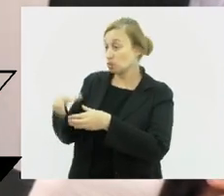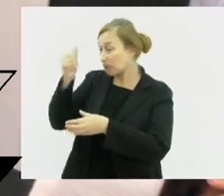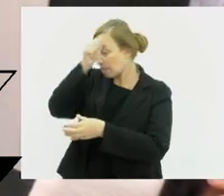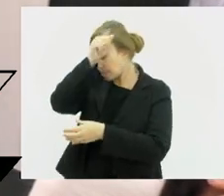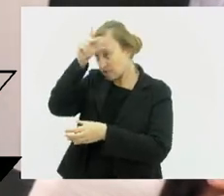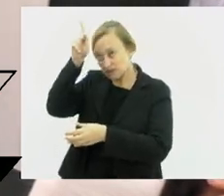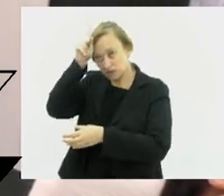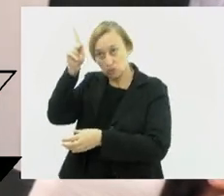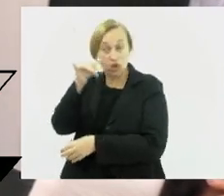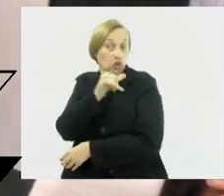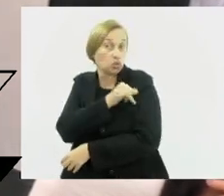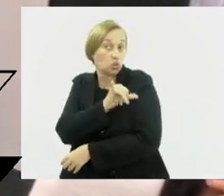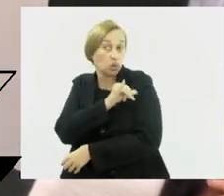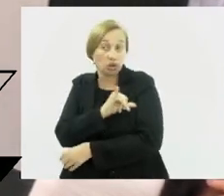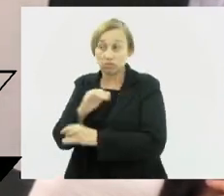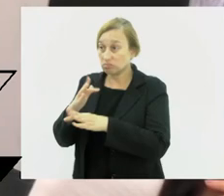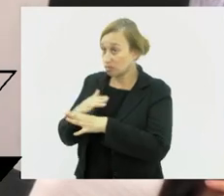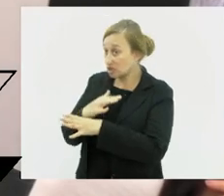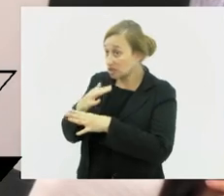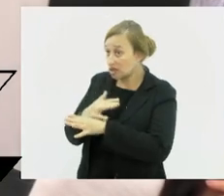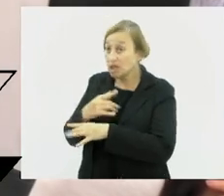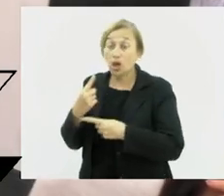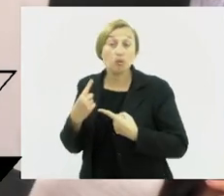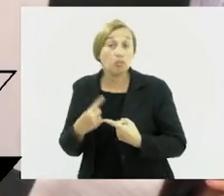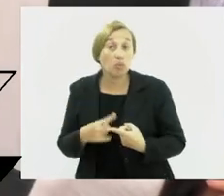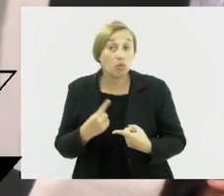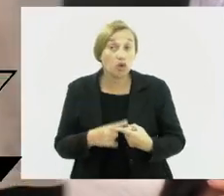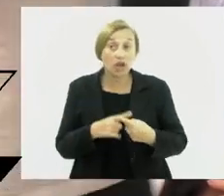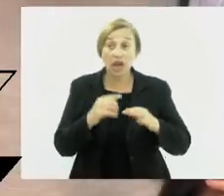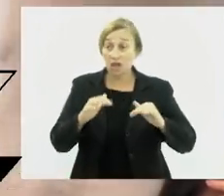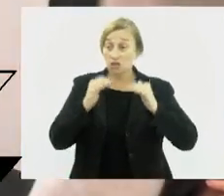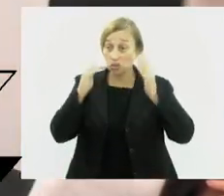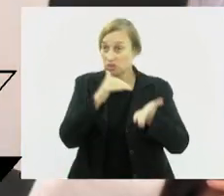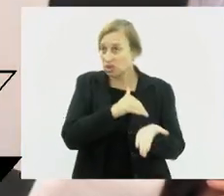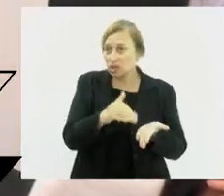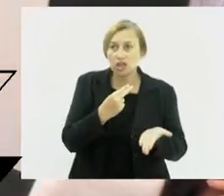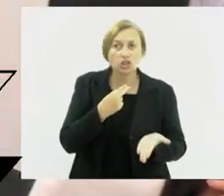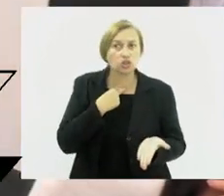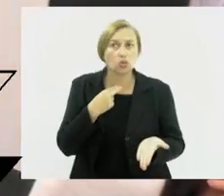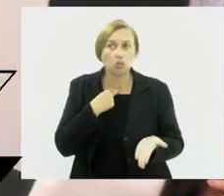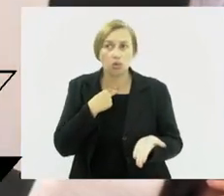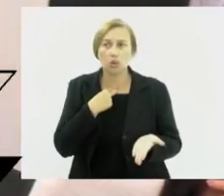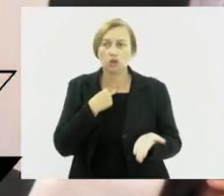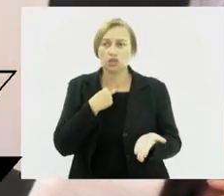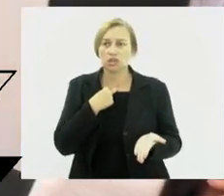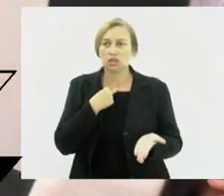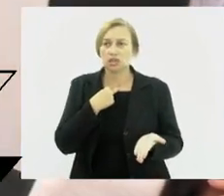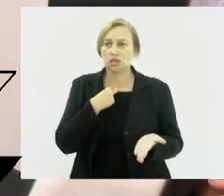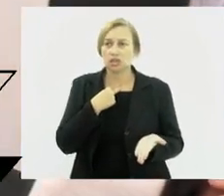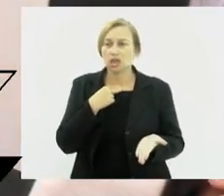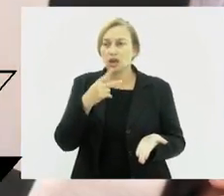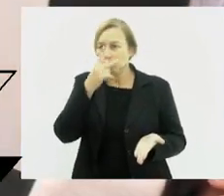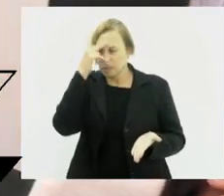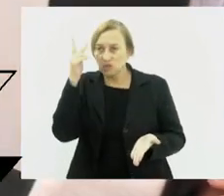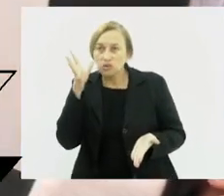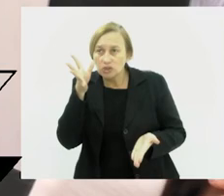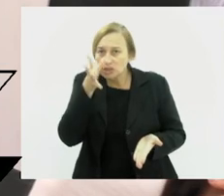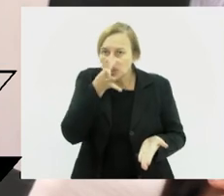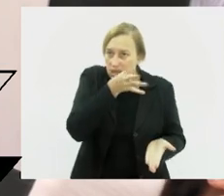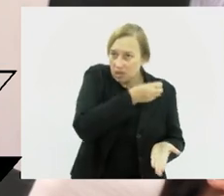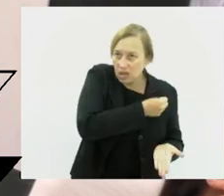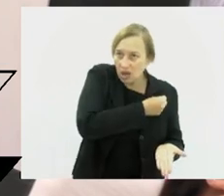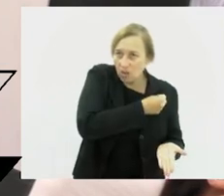Prefeitura das cidades. Por que é que a subsecretaria não pode ter gente que faça resgate, manejo